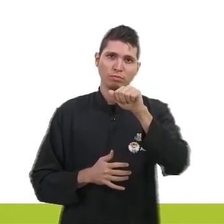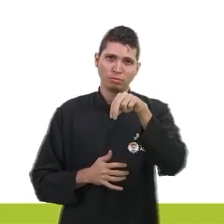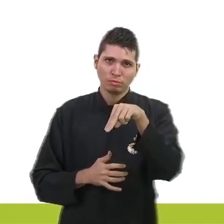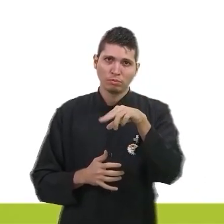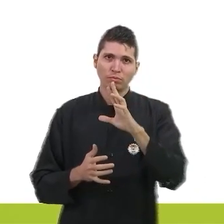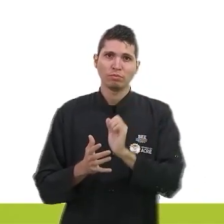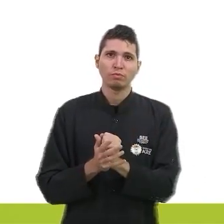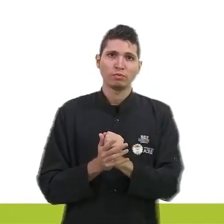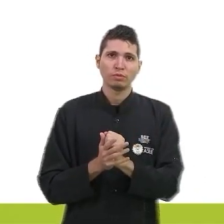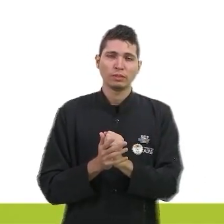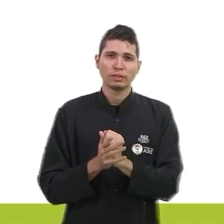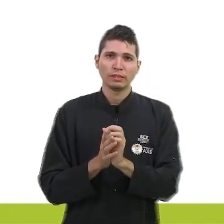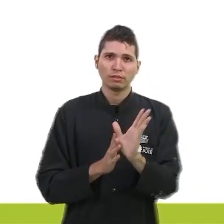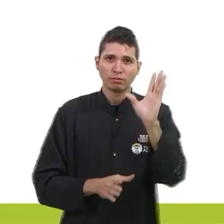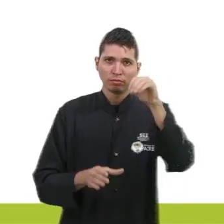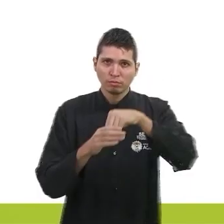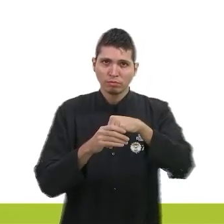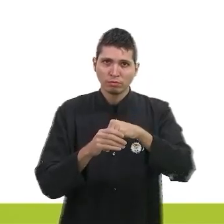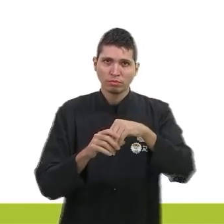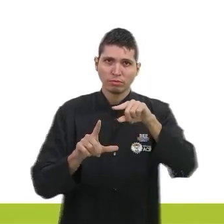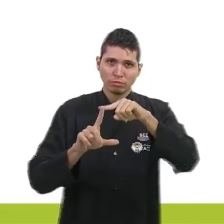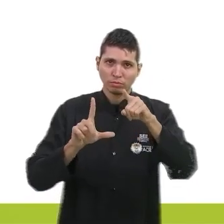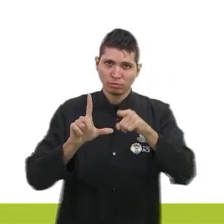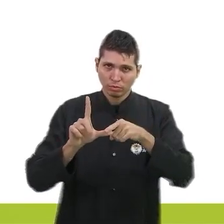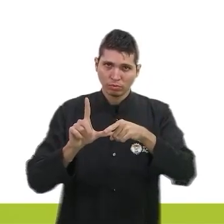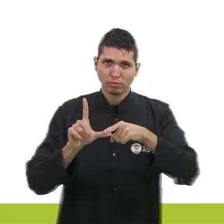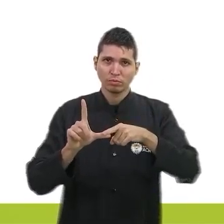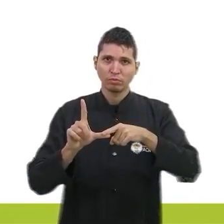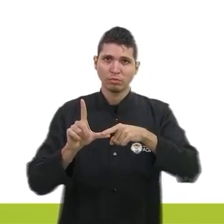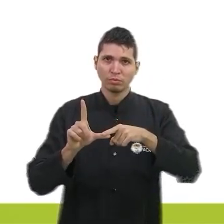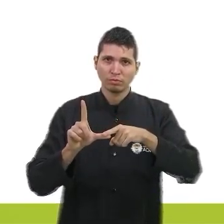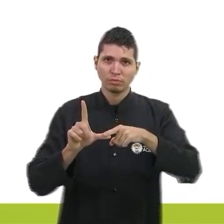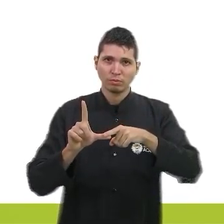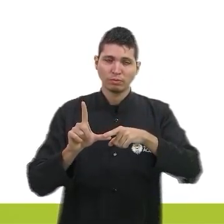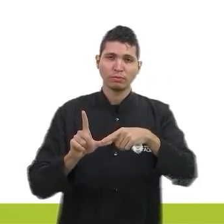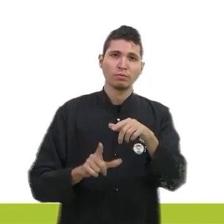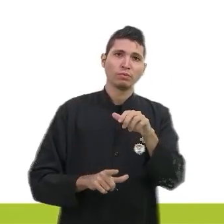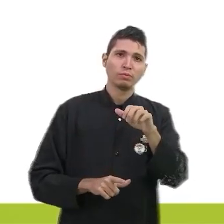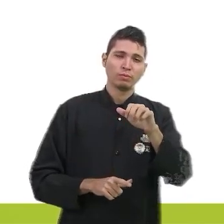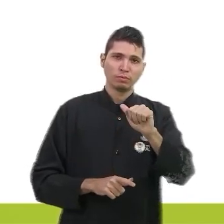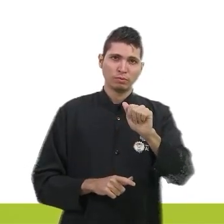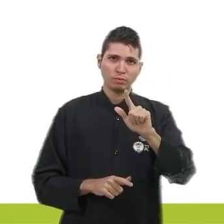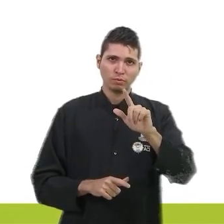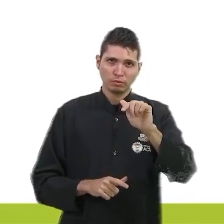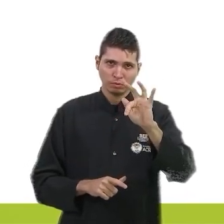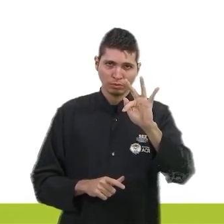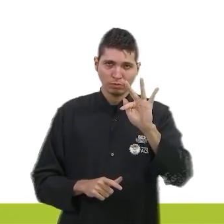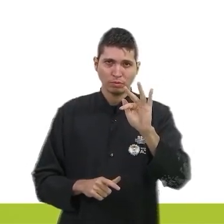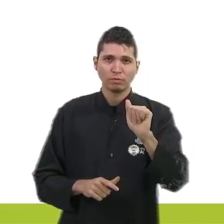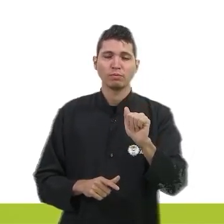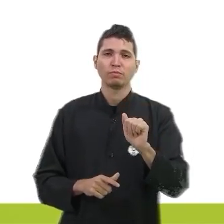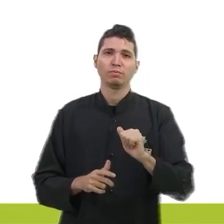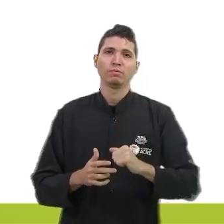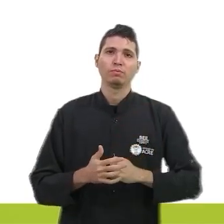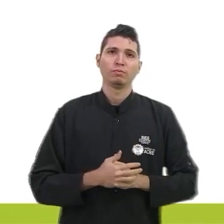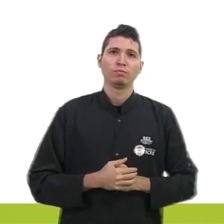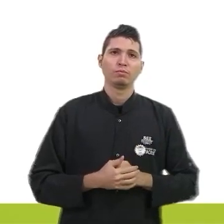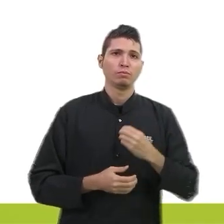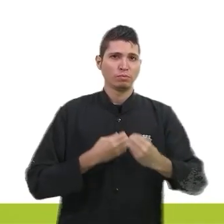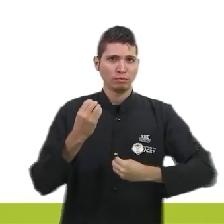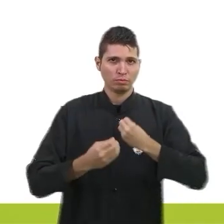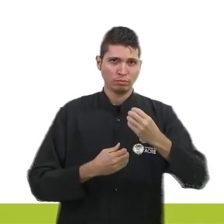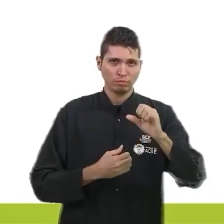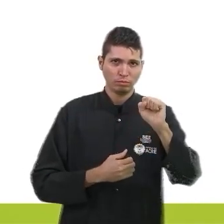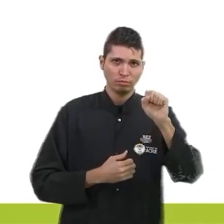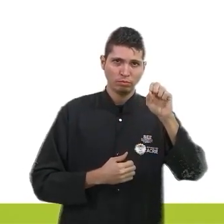ao ângulo alfa aqui, por exemplo. A ideia é o seguinte, como é que é o seno de alfa em